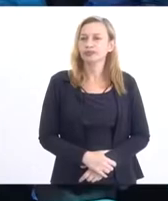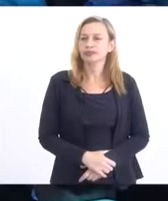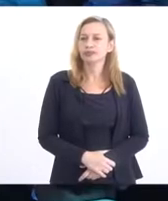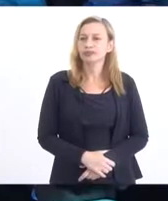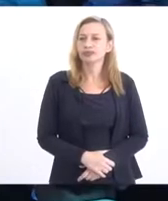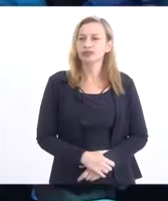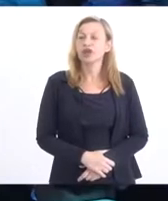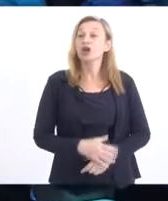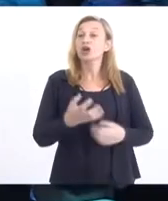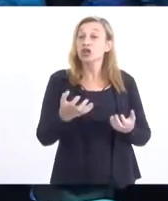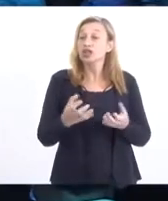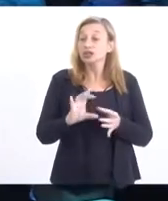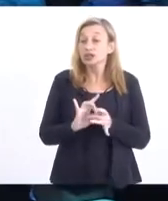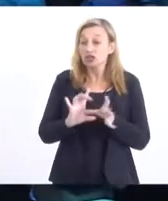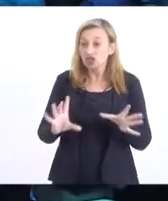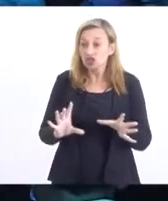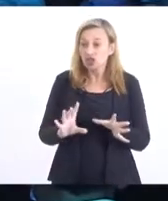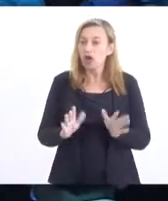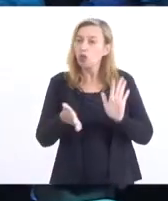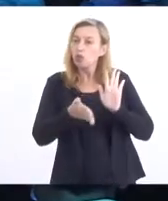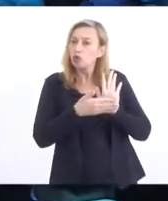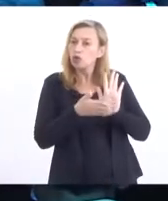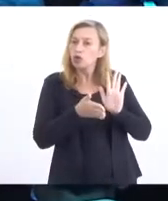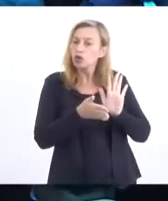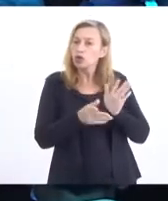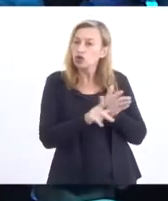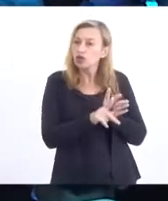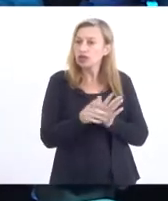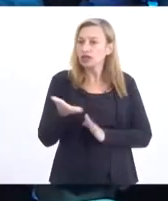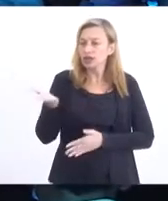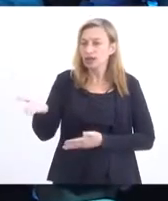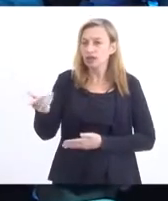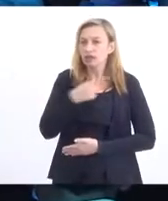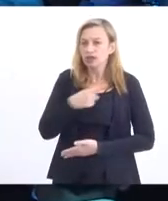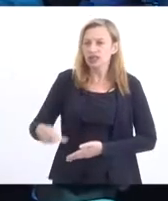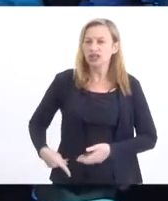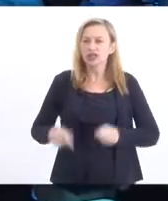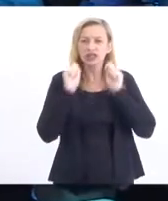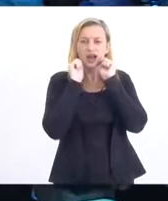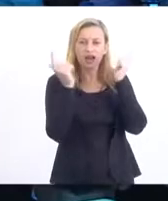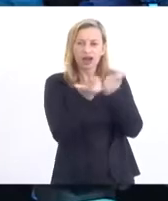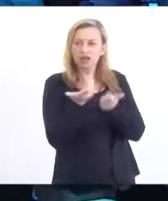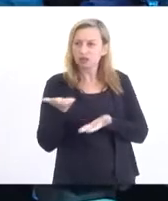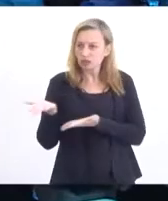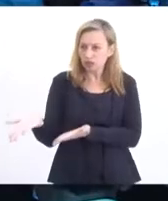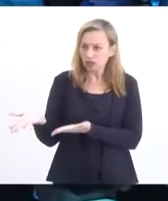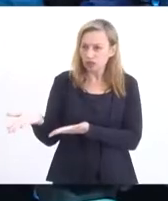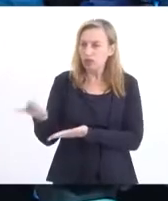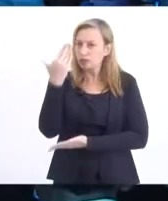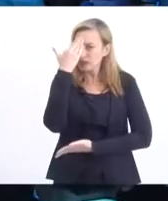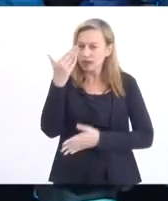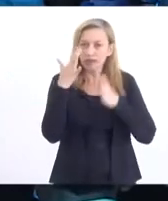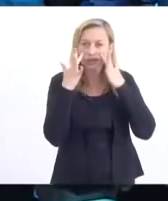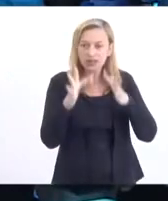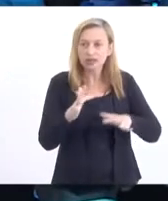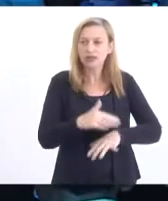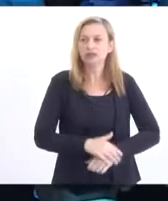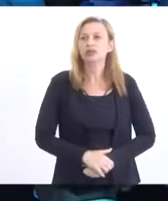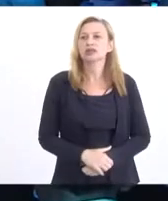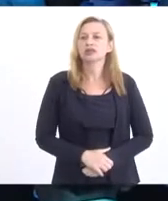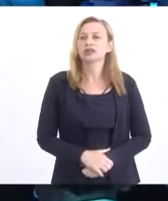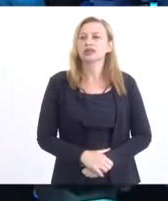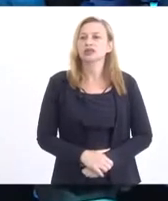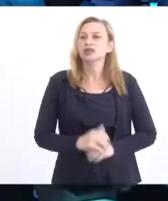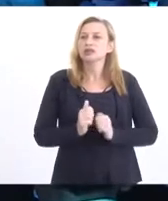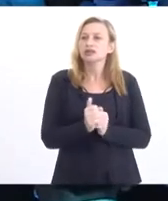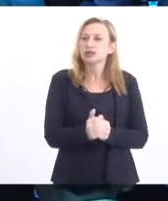Eu queria deixar o projeto aqui com o presidente da Assembleia, por favor. Muito obrigado pela atenção. Obrigado. Dando